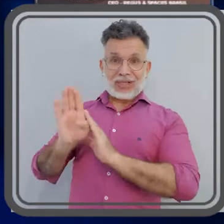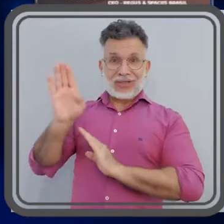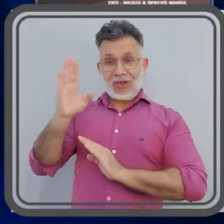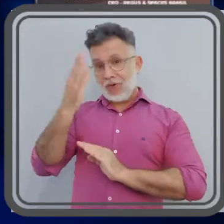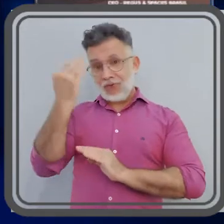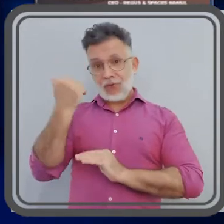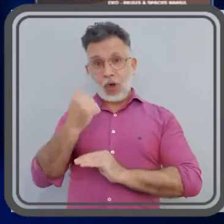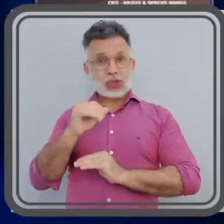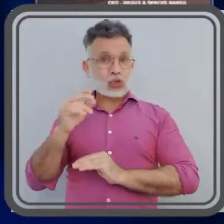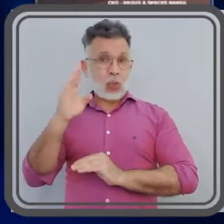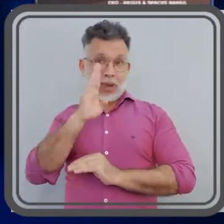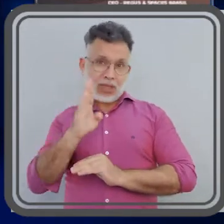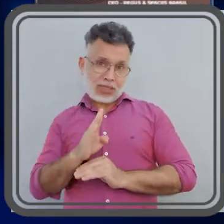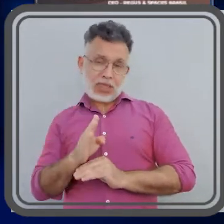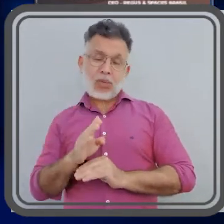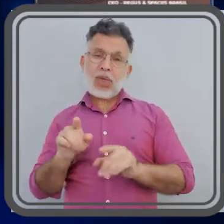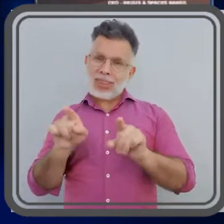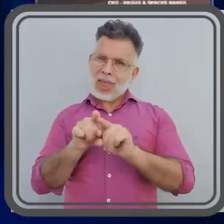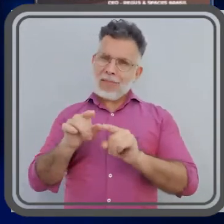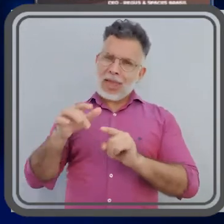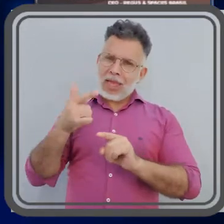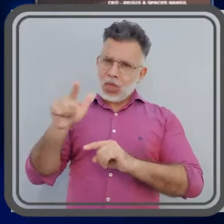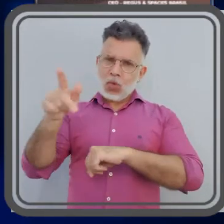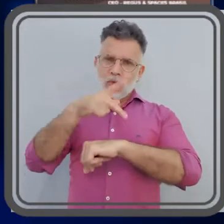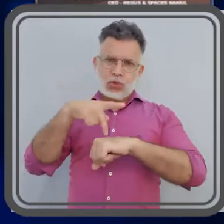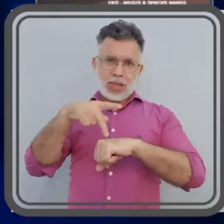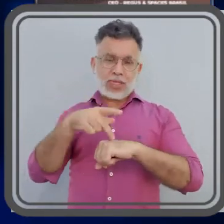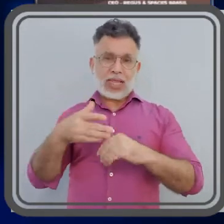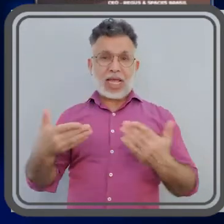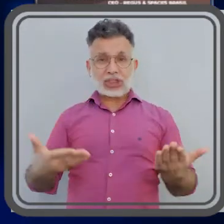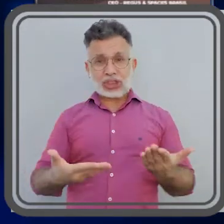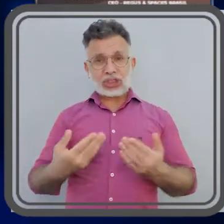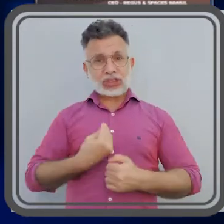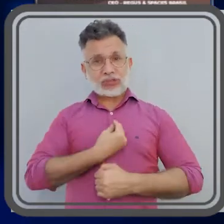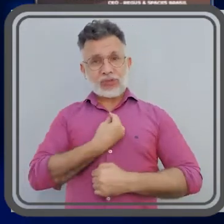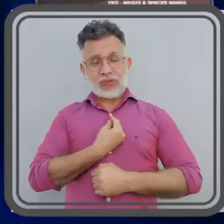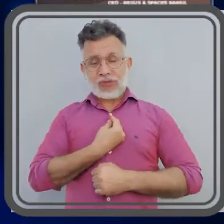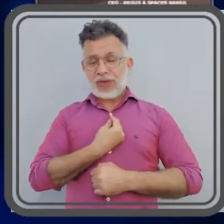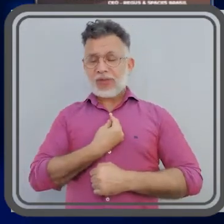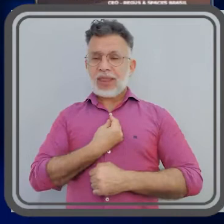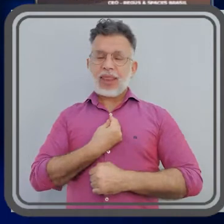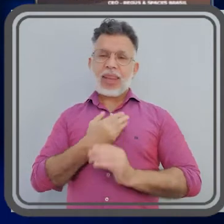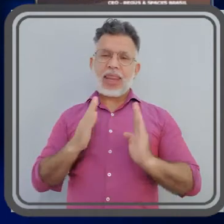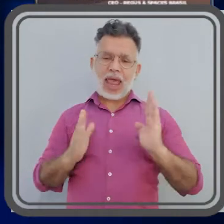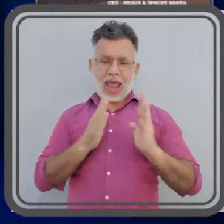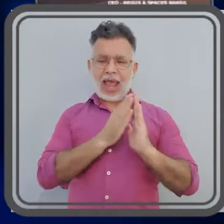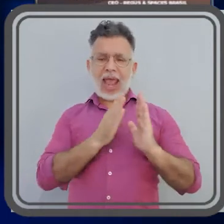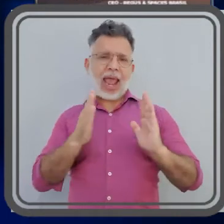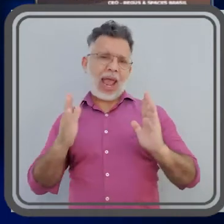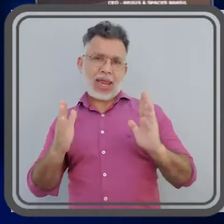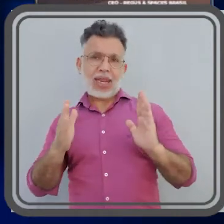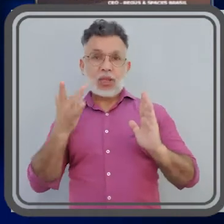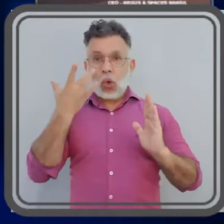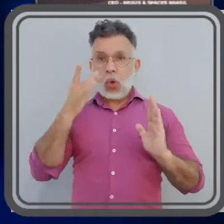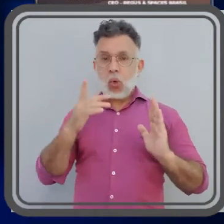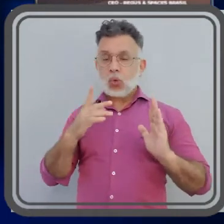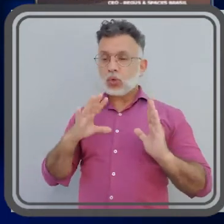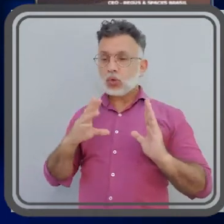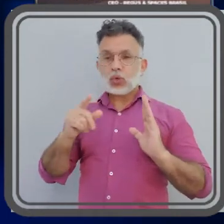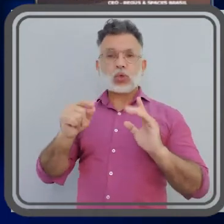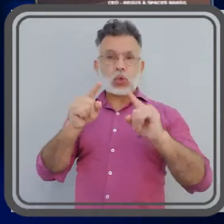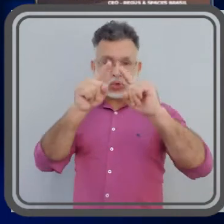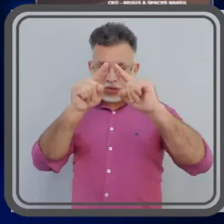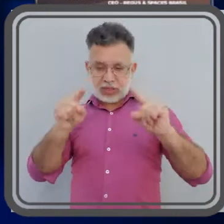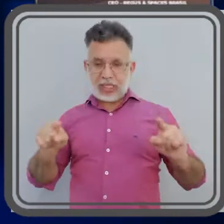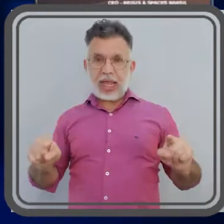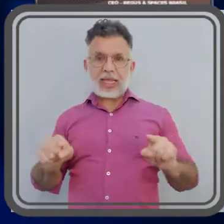talvez até no mundo, né? Eu acho que a gente vive na era de ouro dos Ponzi schemes, né? Que são pirâmides. Bom, vamos lá.